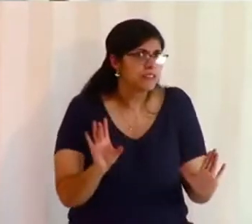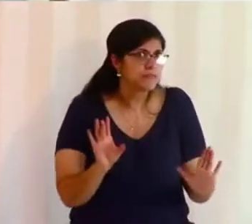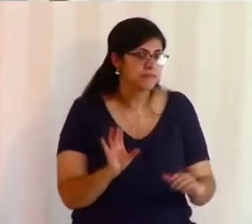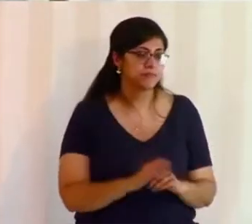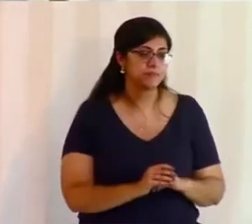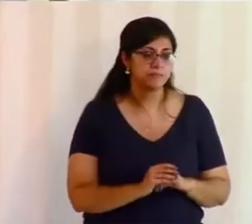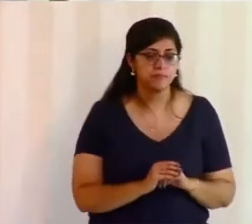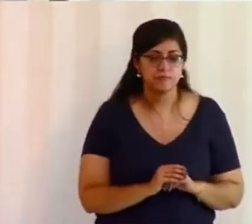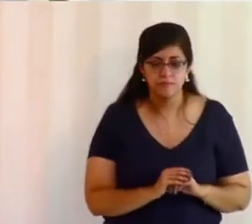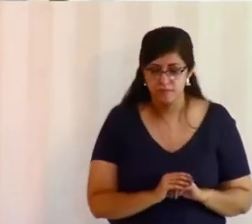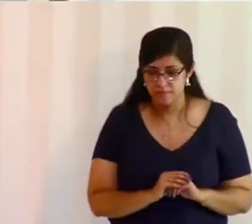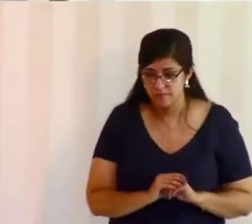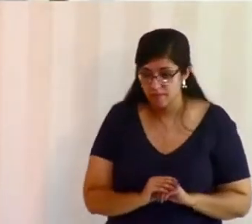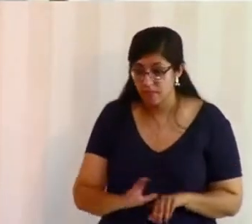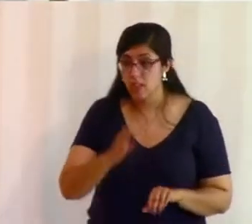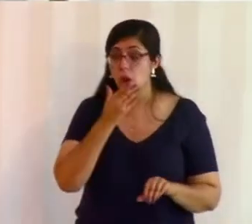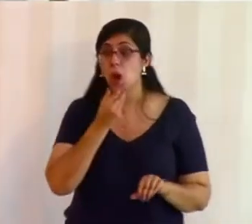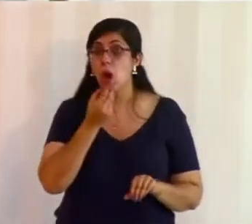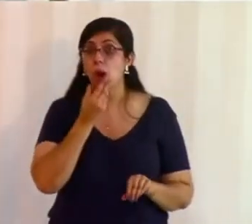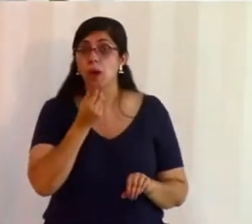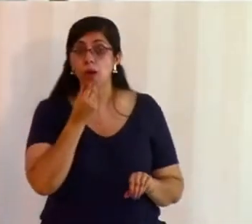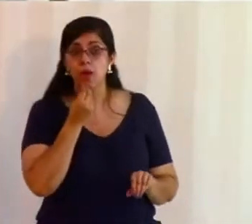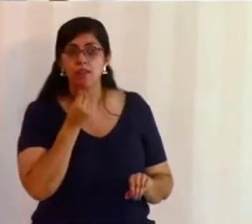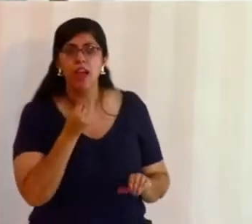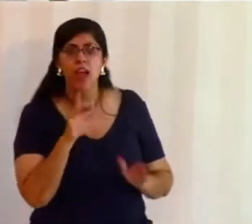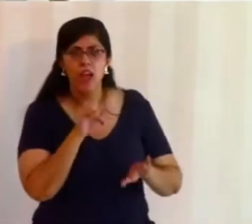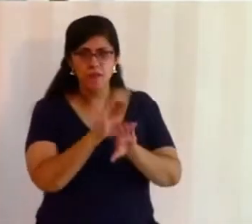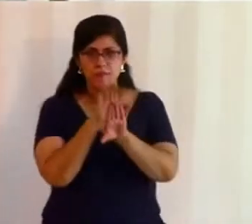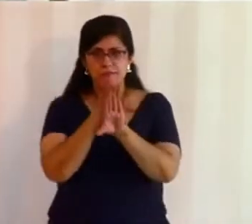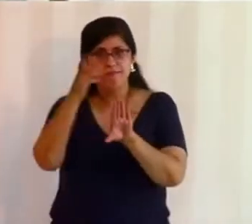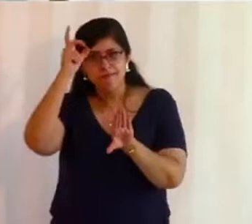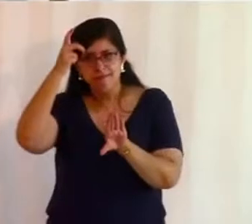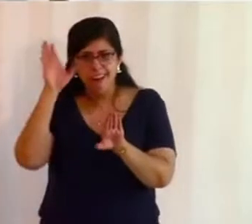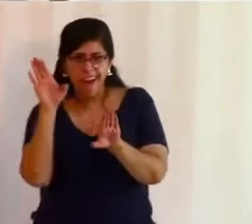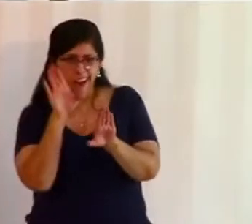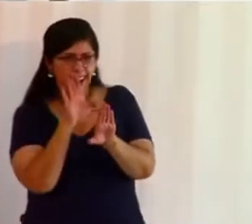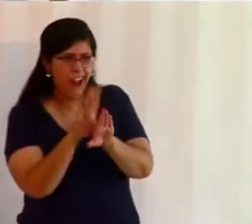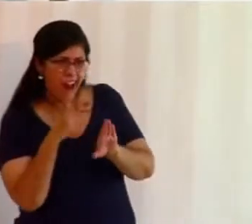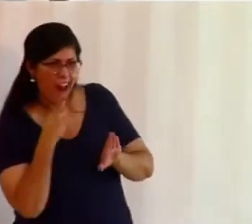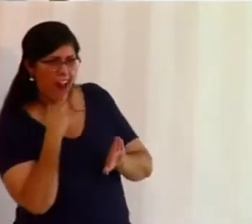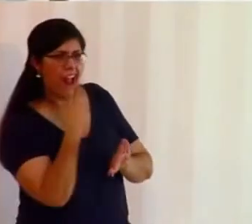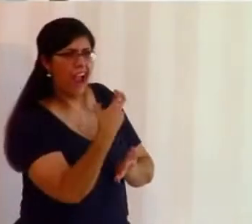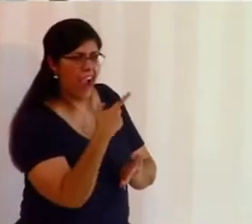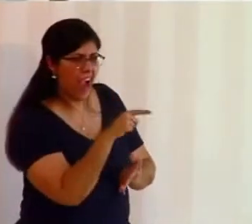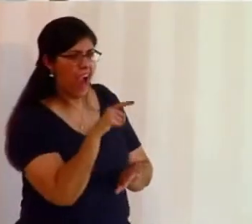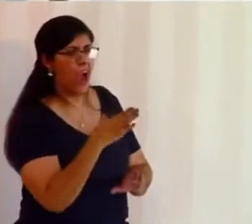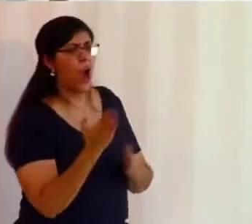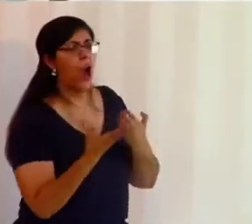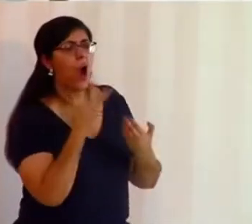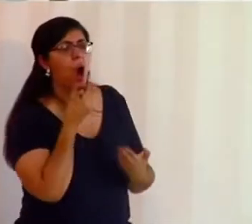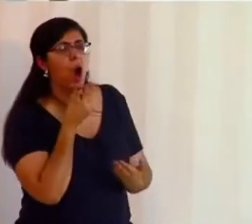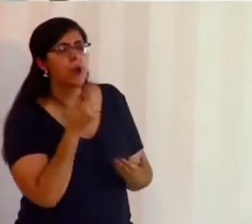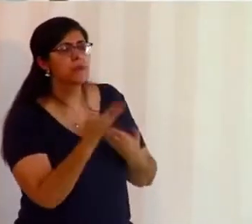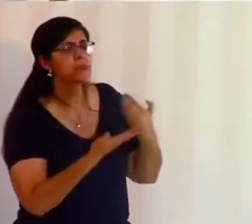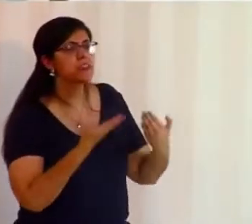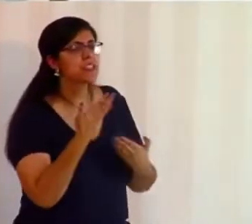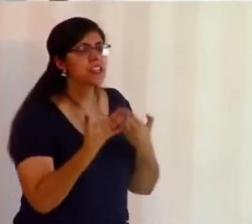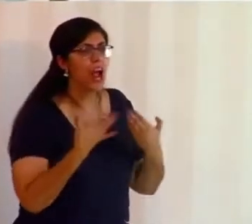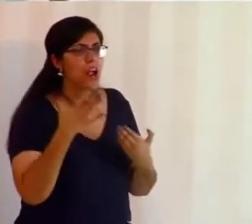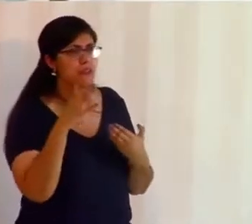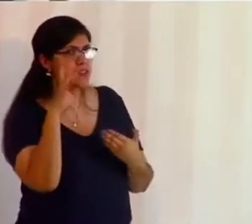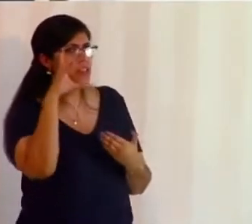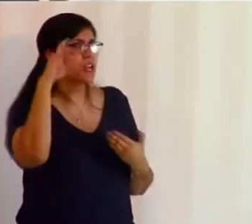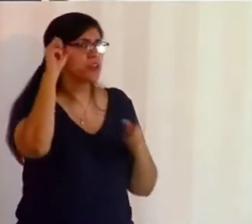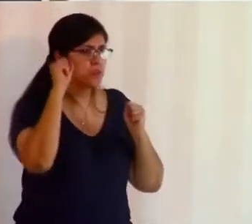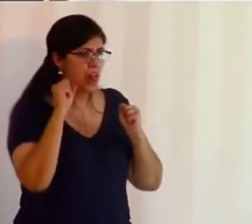diz. Estes homens são servos do Deus Altíssimo e vos anunciam o caminho da